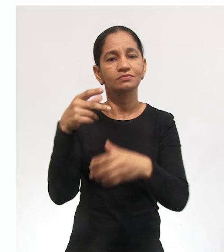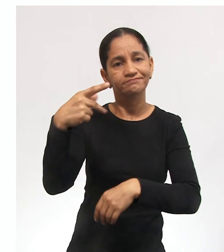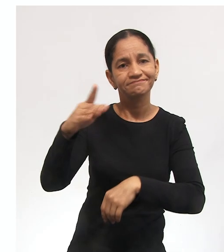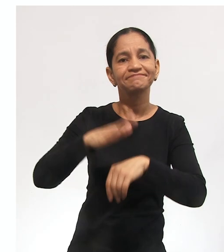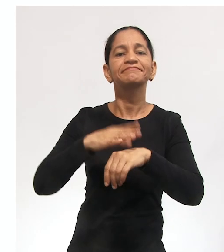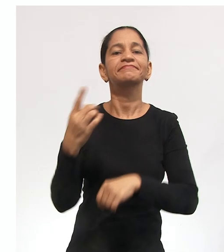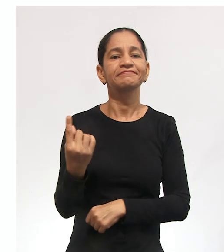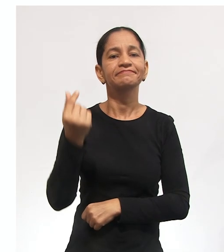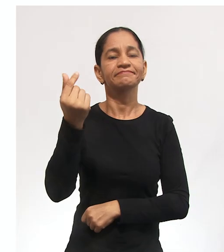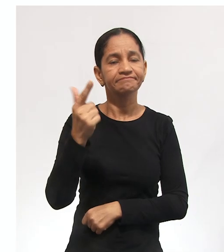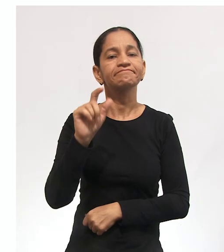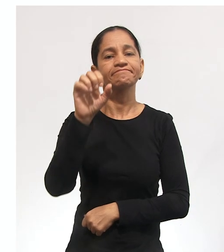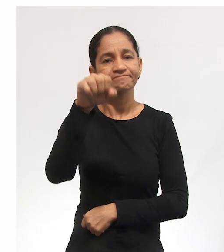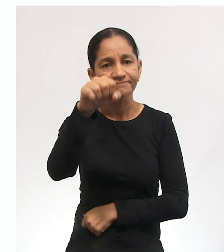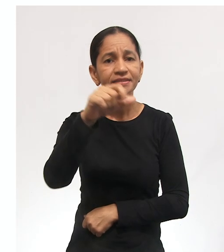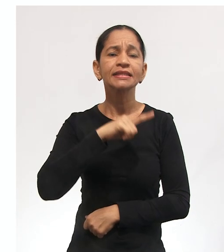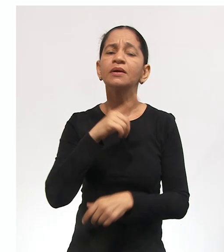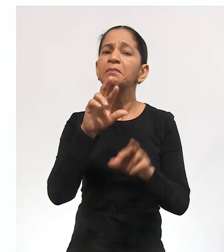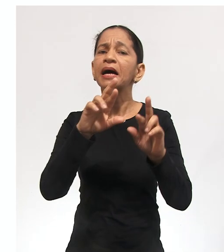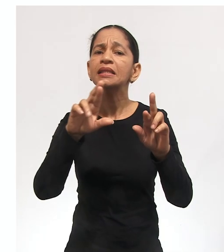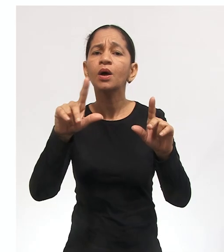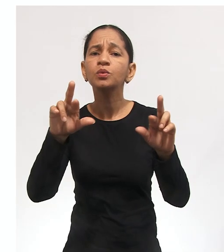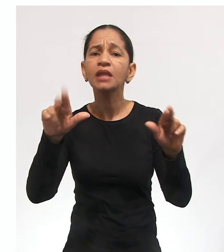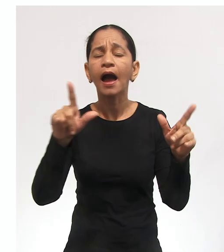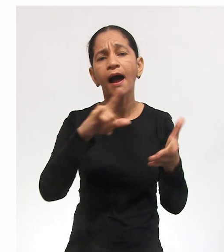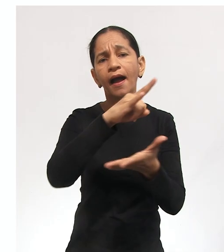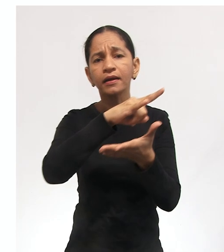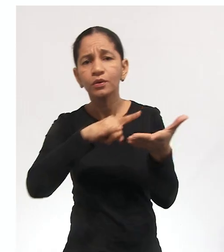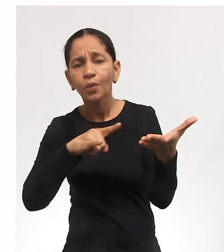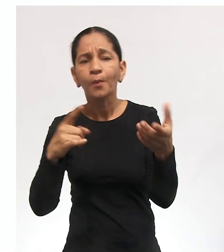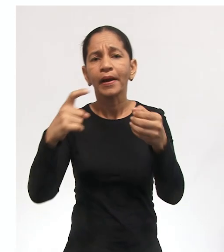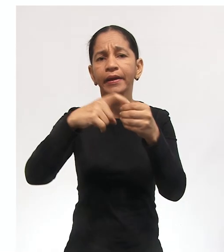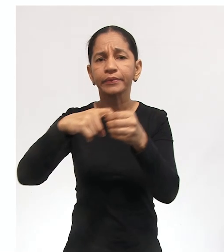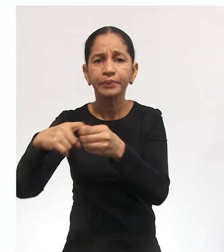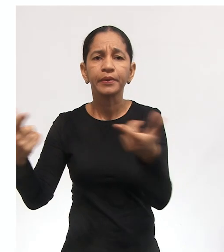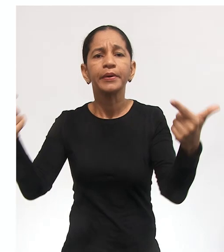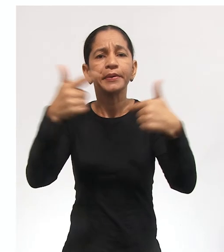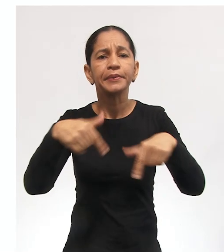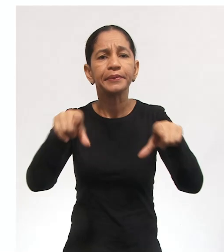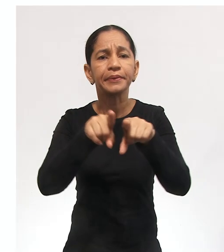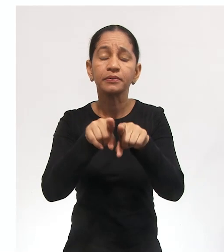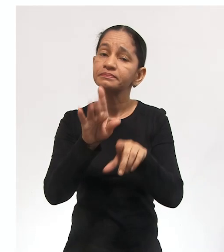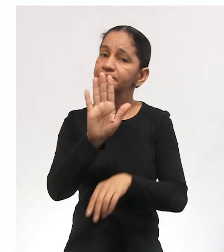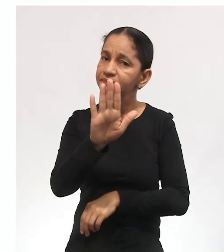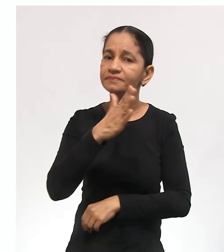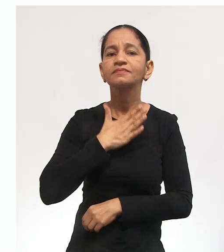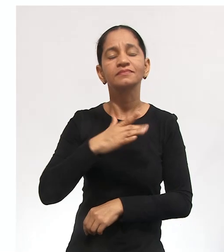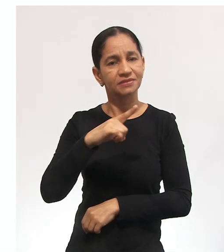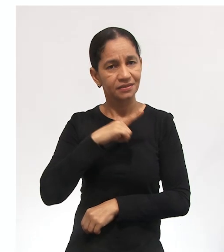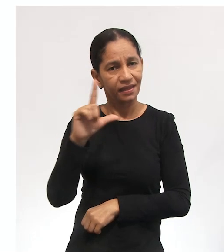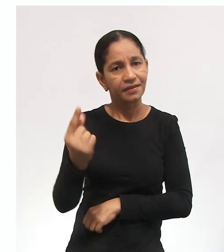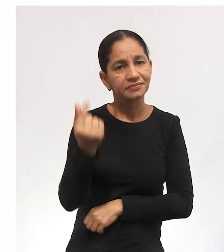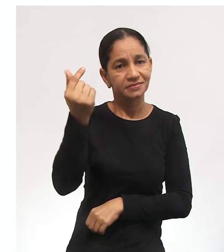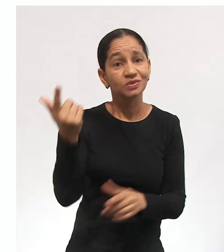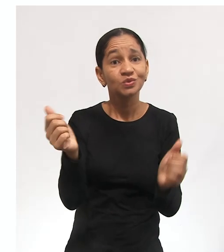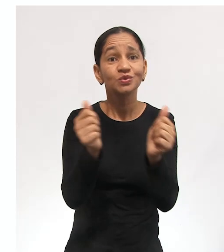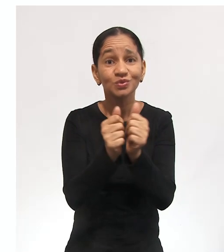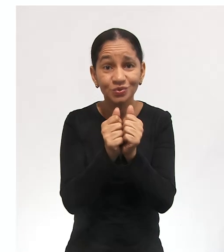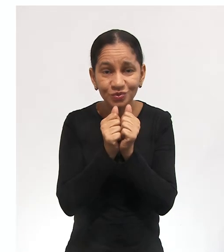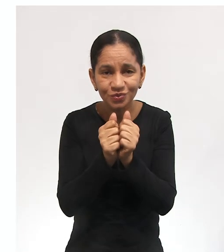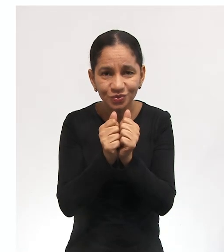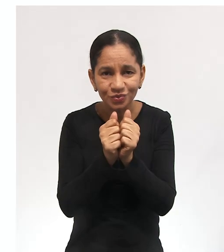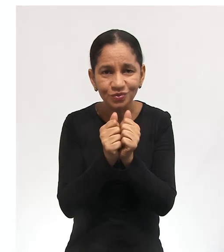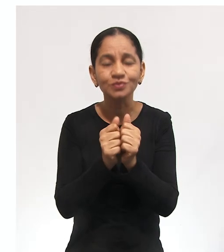econômico, ainda que não tenha documento a respeito disso. Temos que falar também, pessoal, sobre a responsabilidade